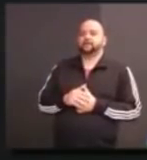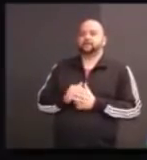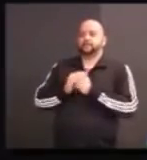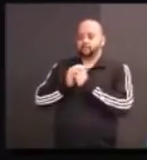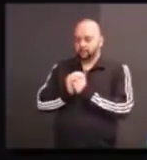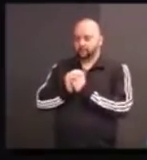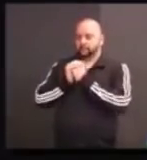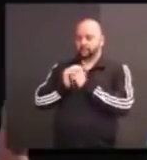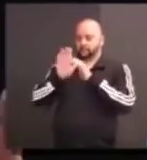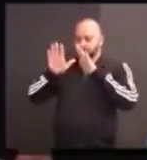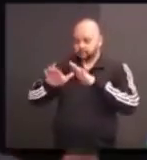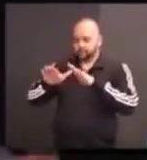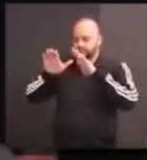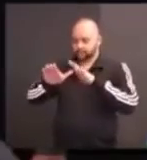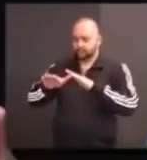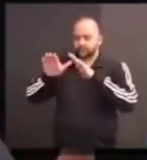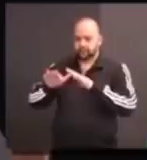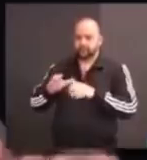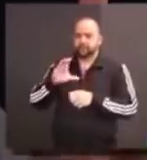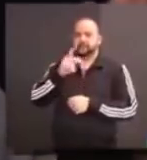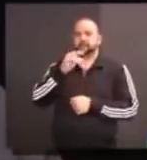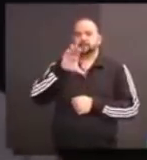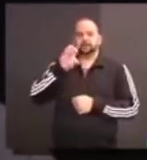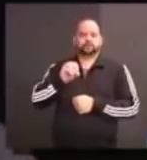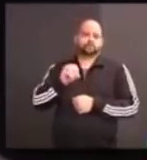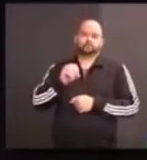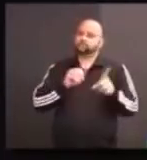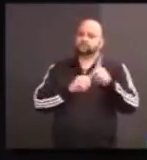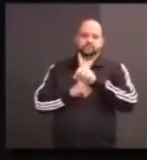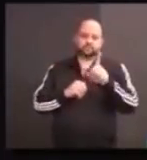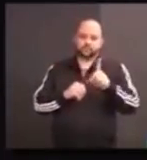homem Chico Xavier, porque Chico Xavier hoje é uma bandeira.